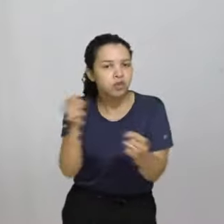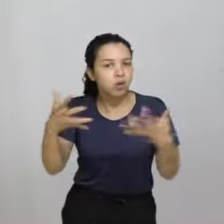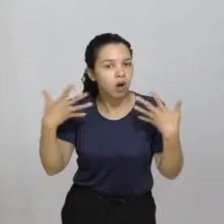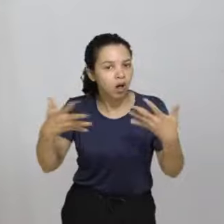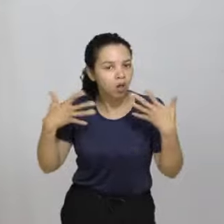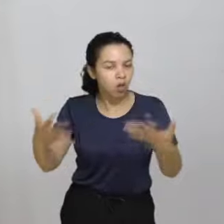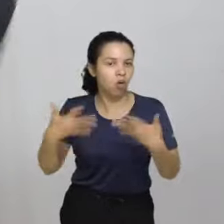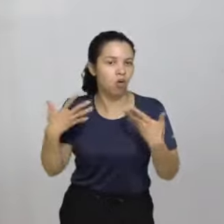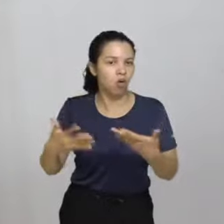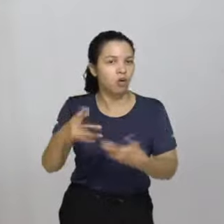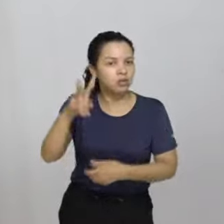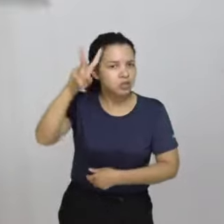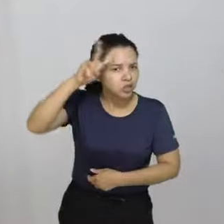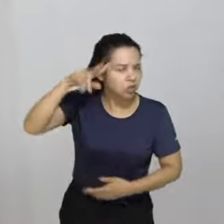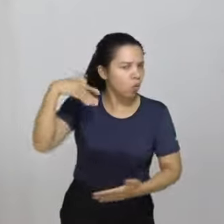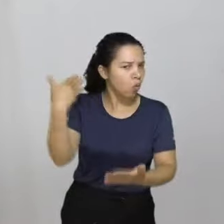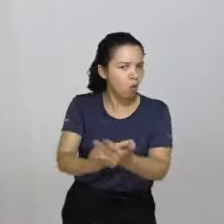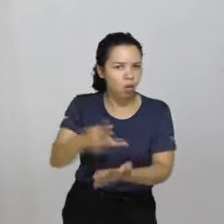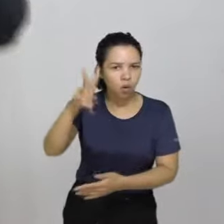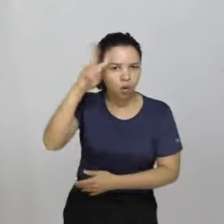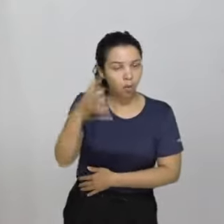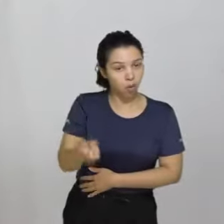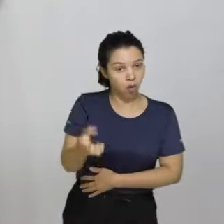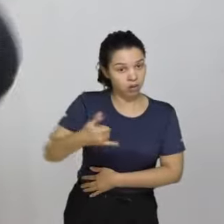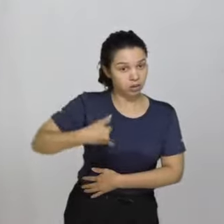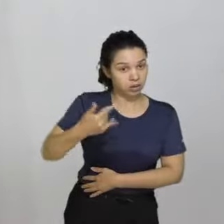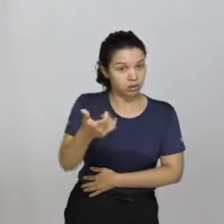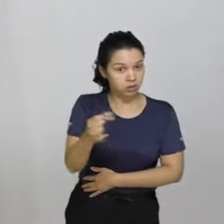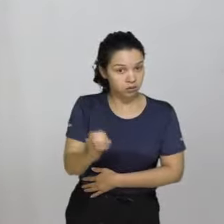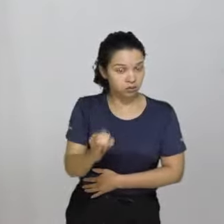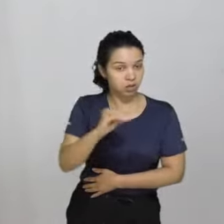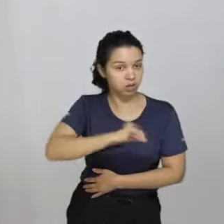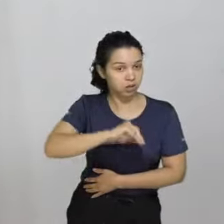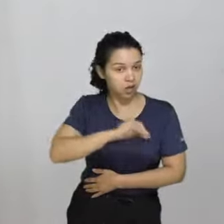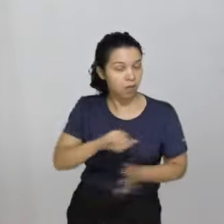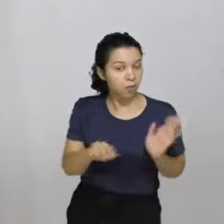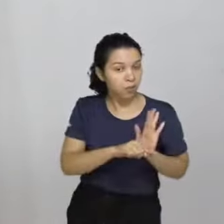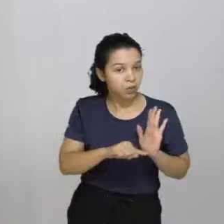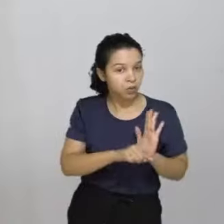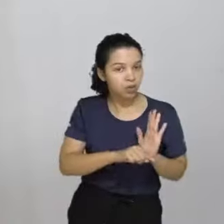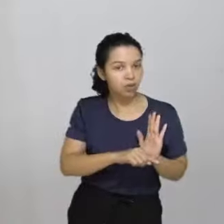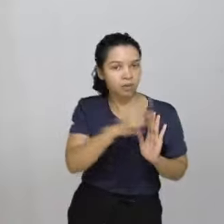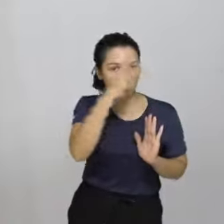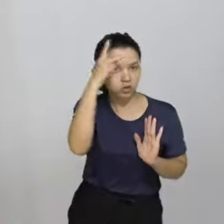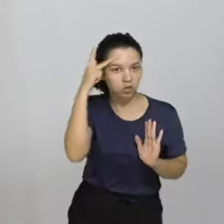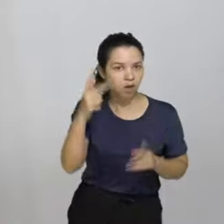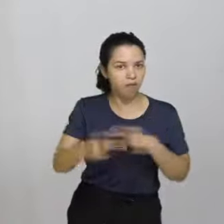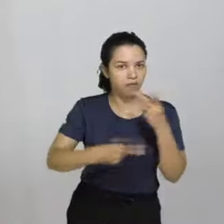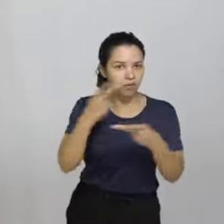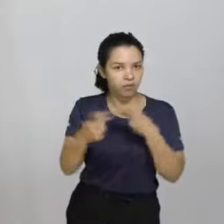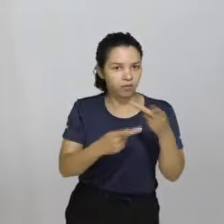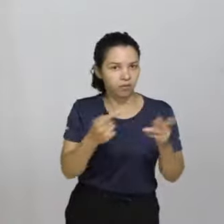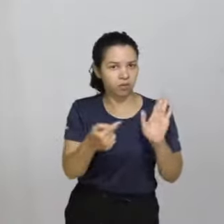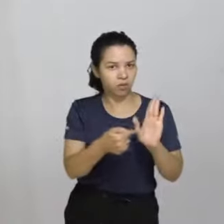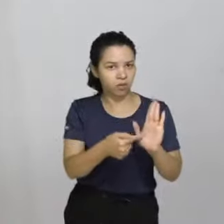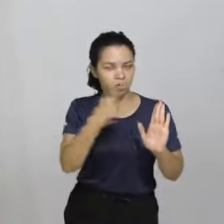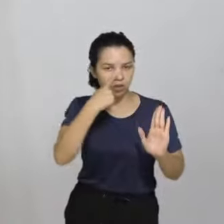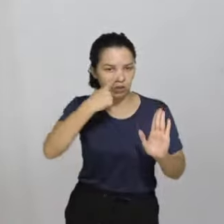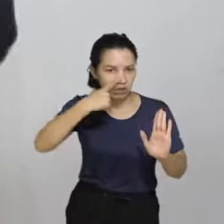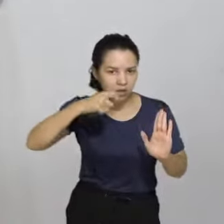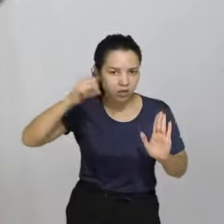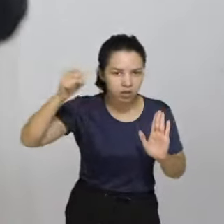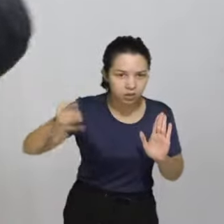a segunda, se aposenta com 60 anos, com salário mínimo, e vê pessoas vir fazer um material desse, um lixo desse